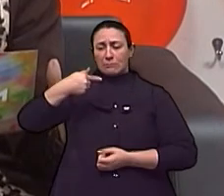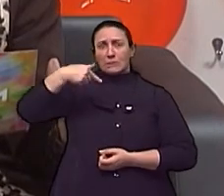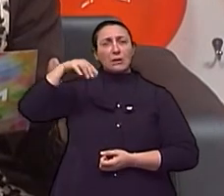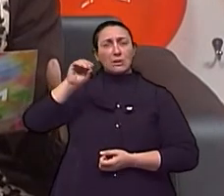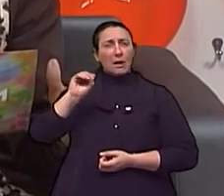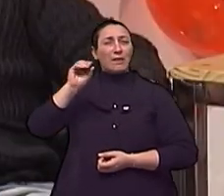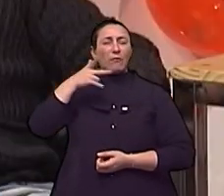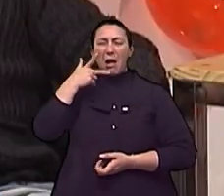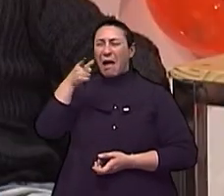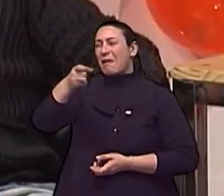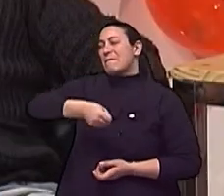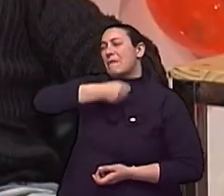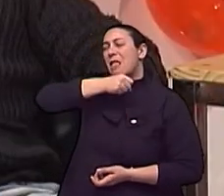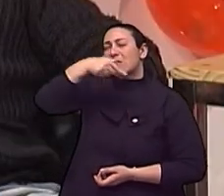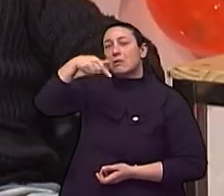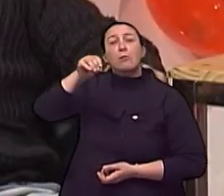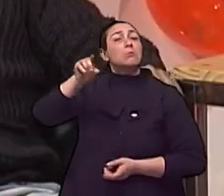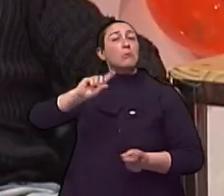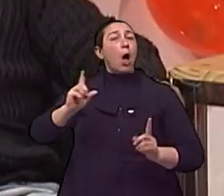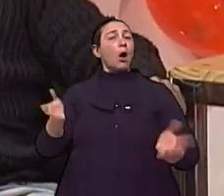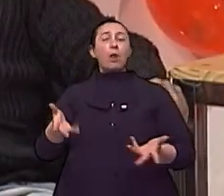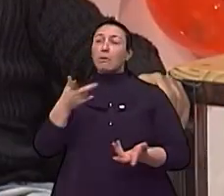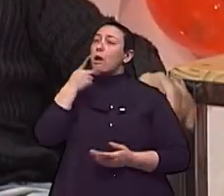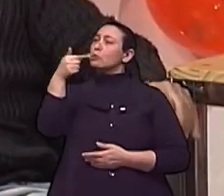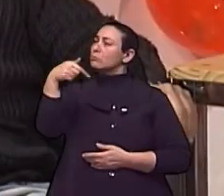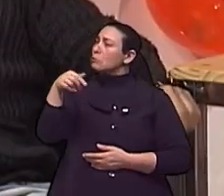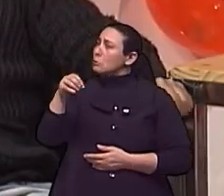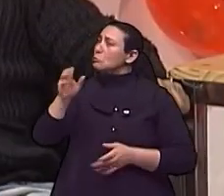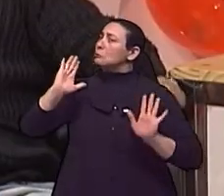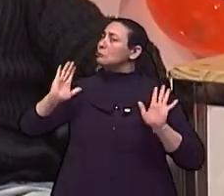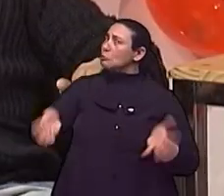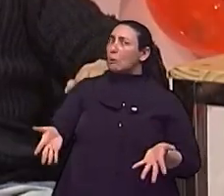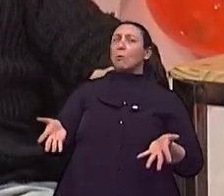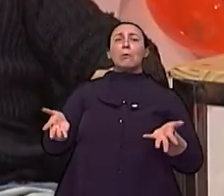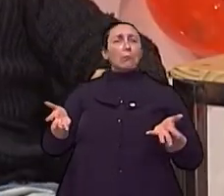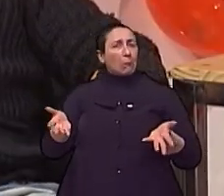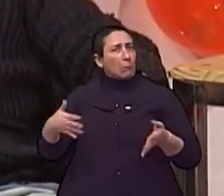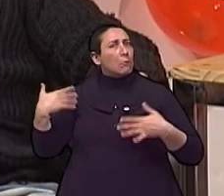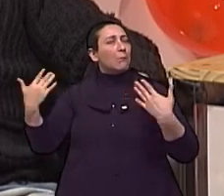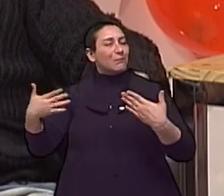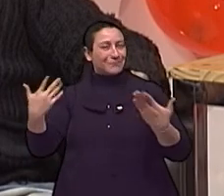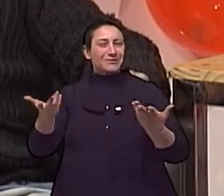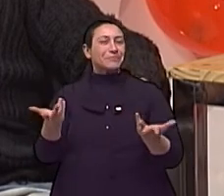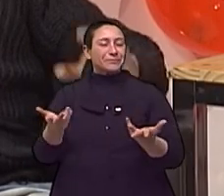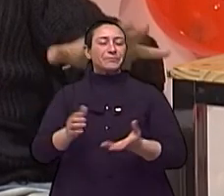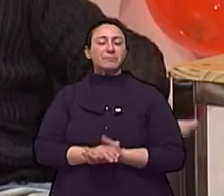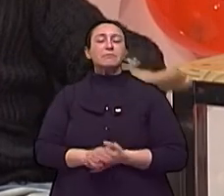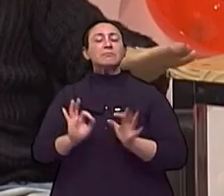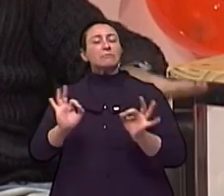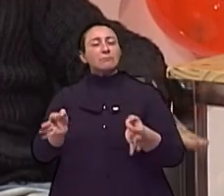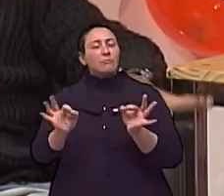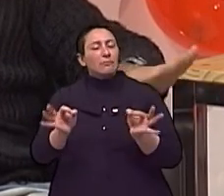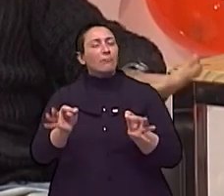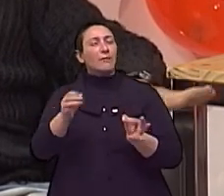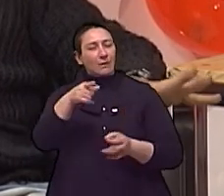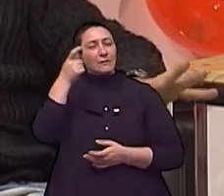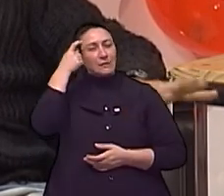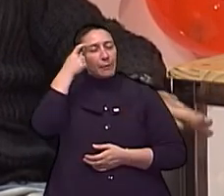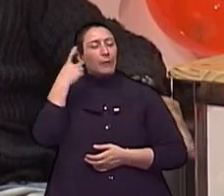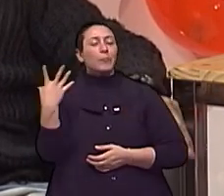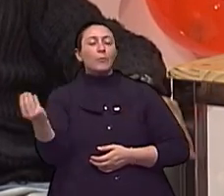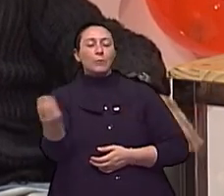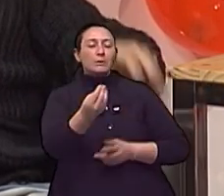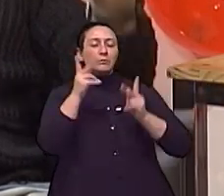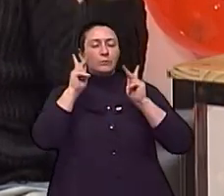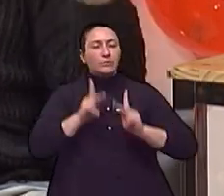tem claro que tá tocando no assunto o enriquece o que a gente tá falando aqui porque nos demanda a pensar políticas públicas